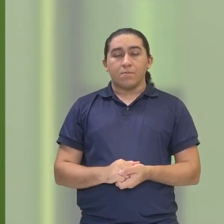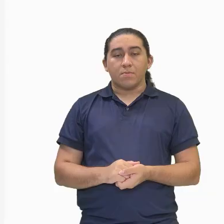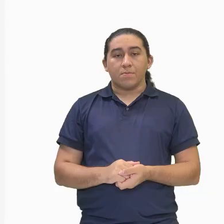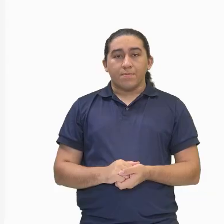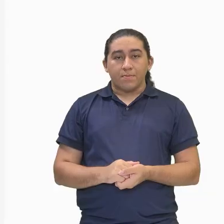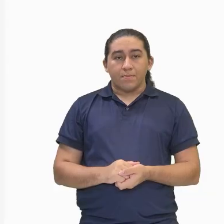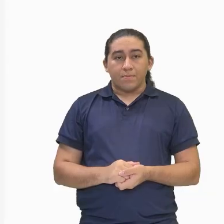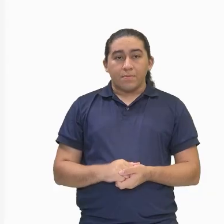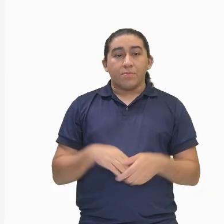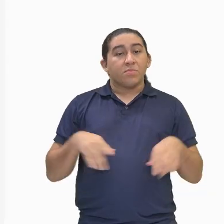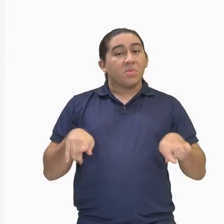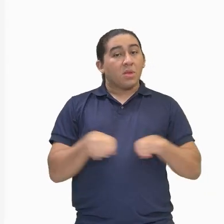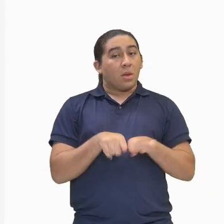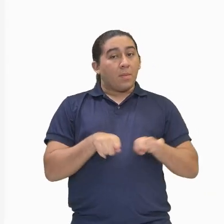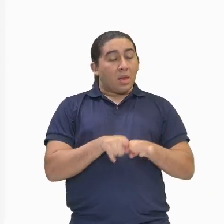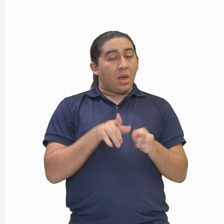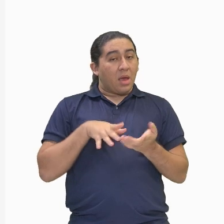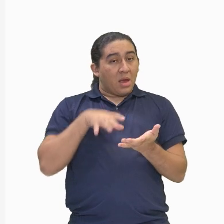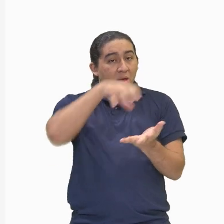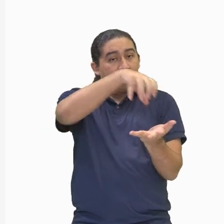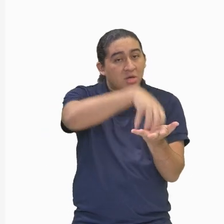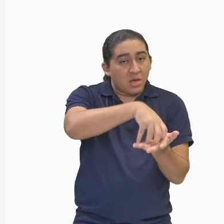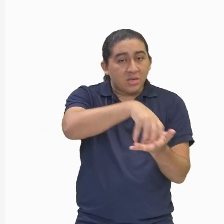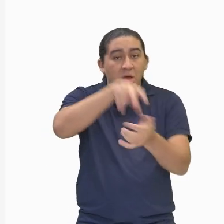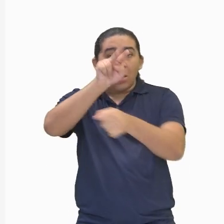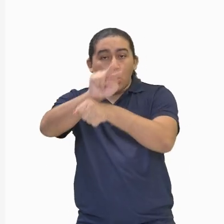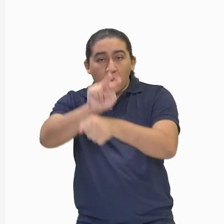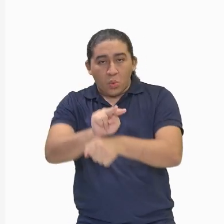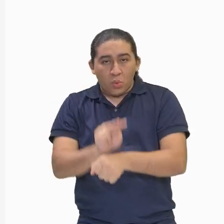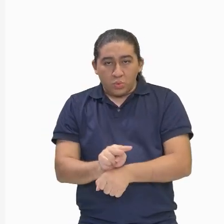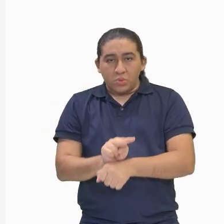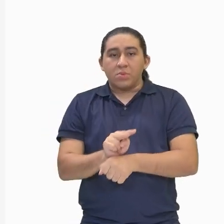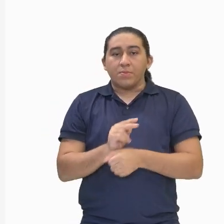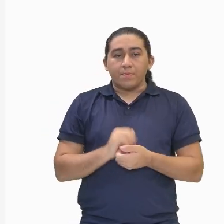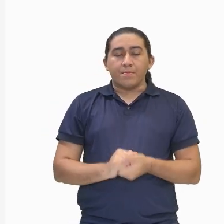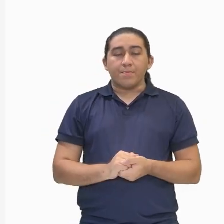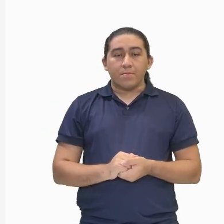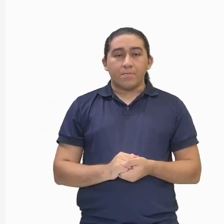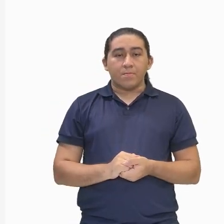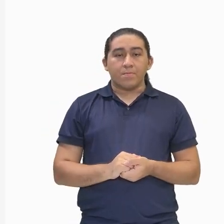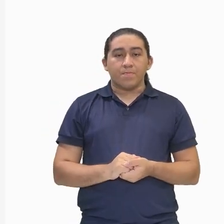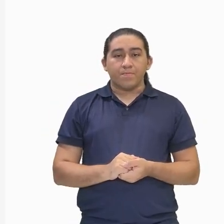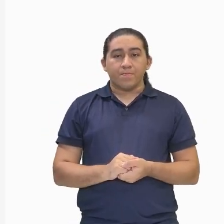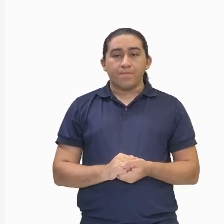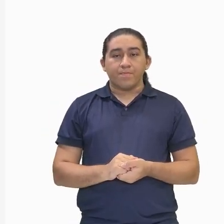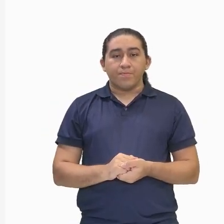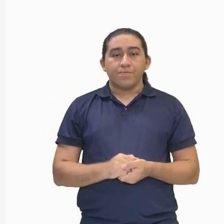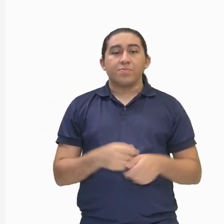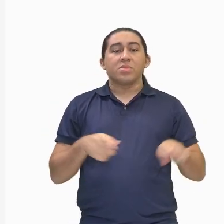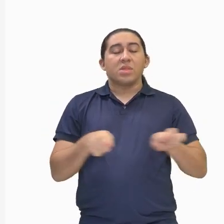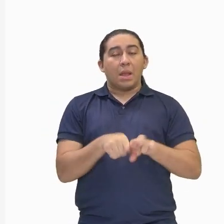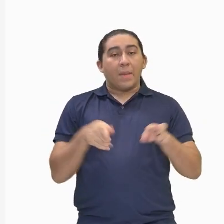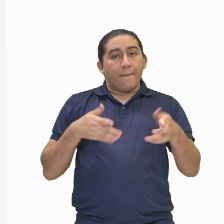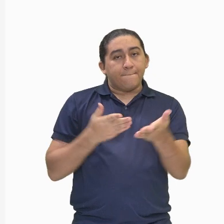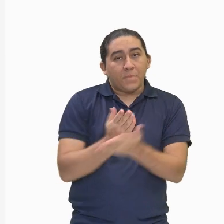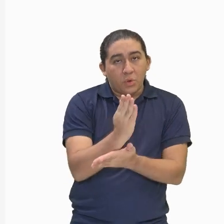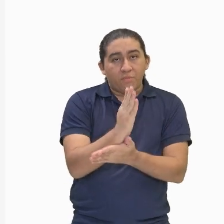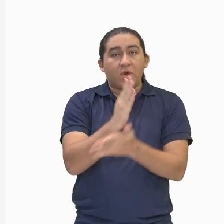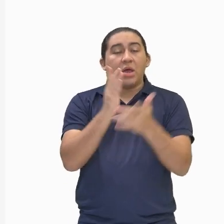agência que fiscaliza, só para que você tenha informação, a agência que fiscaliza e regulariza a